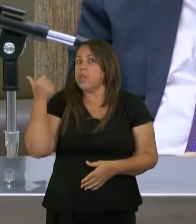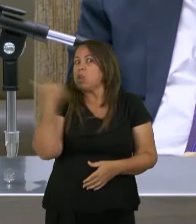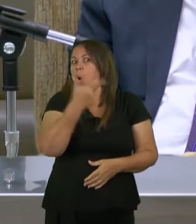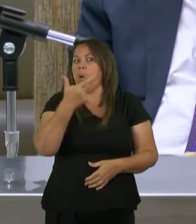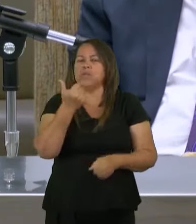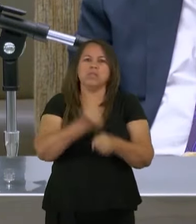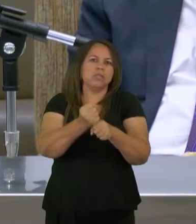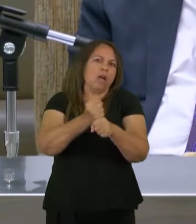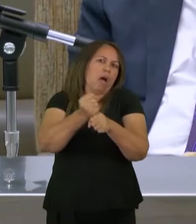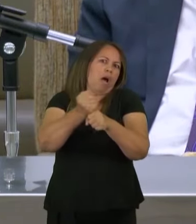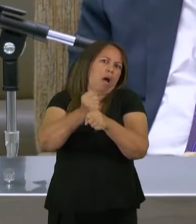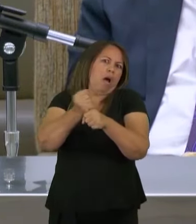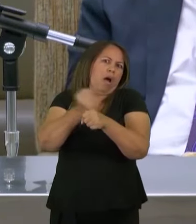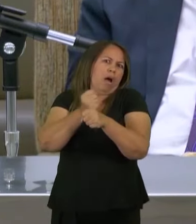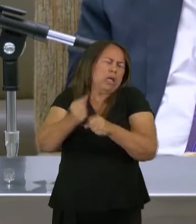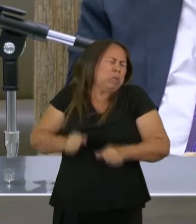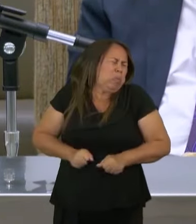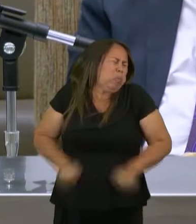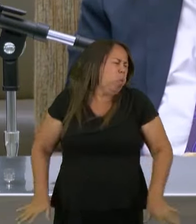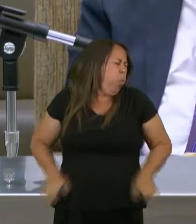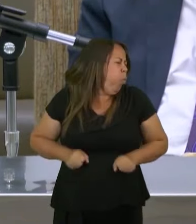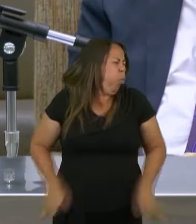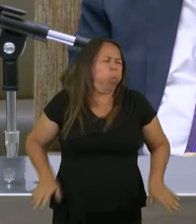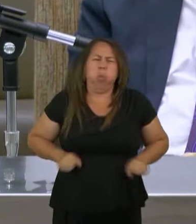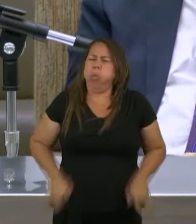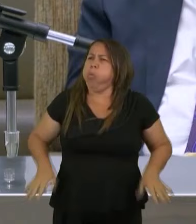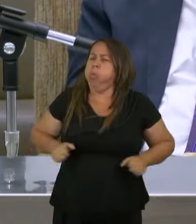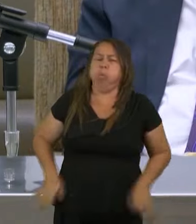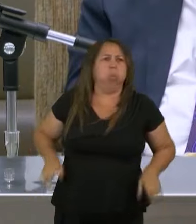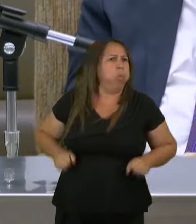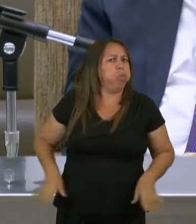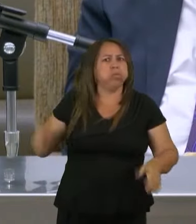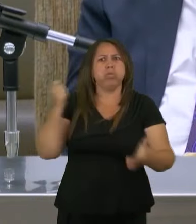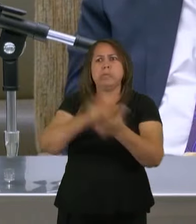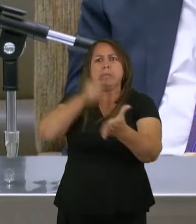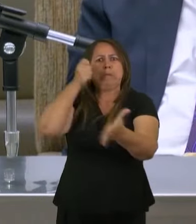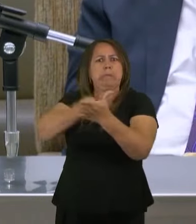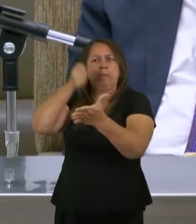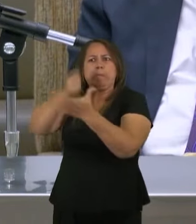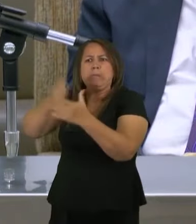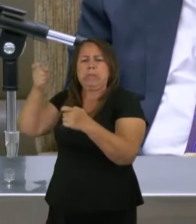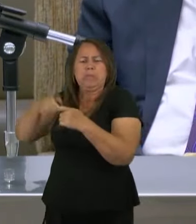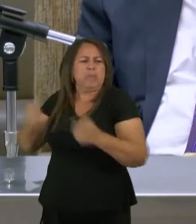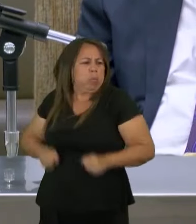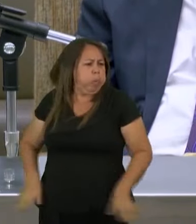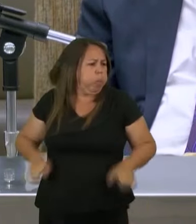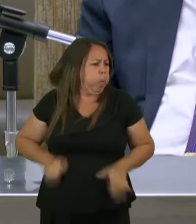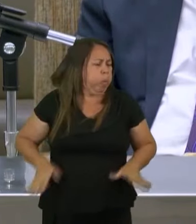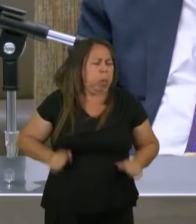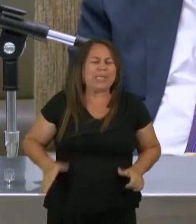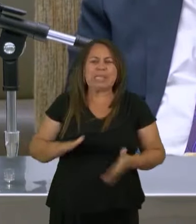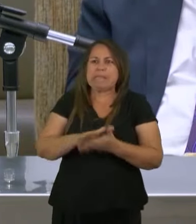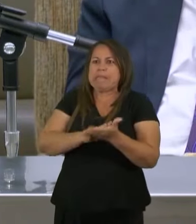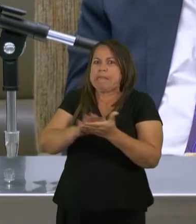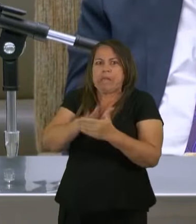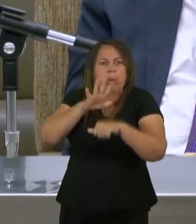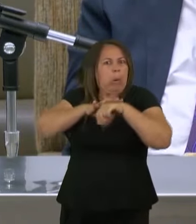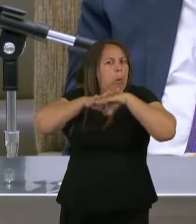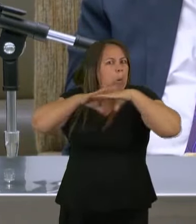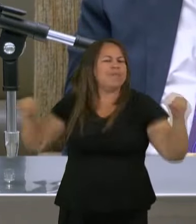anos e gastara com os médicos todos os seus haveres e por nenhum pudera